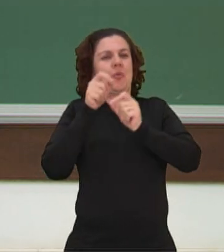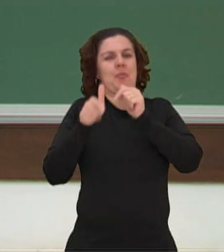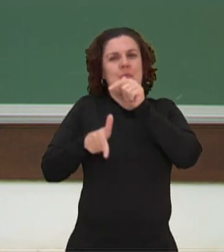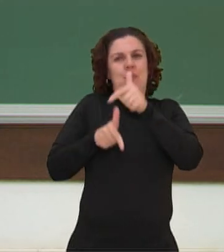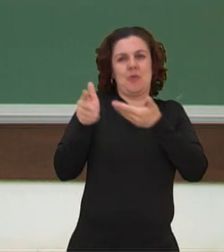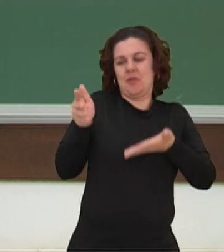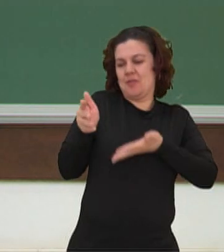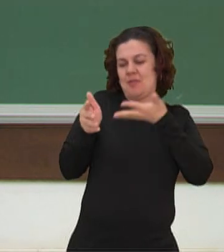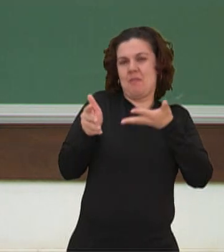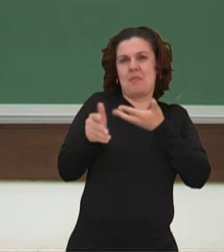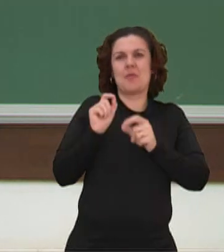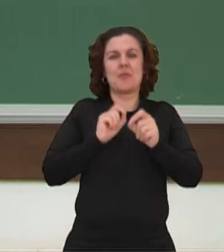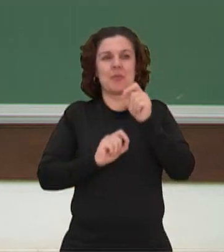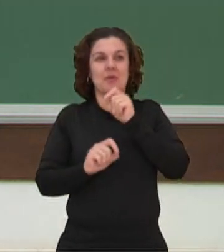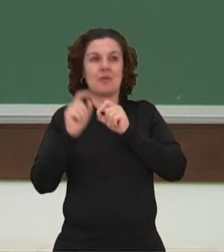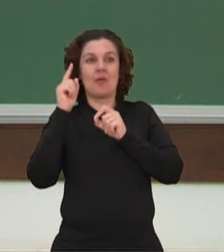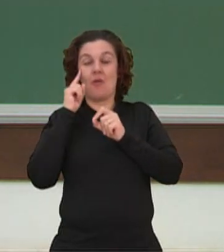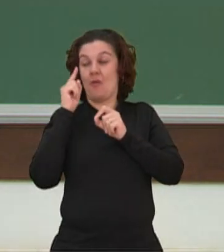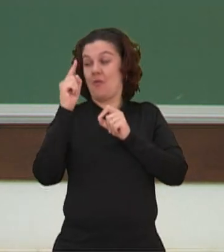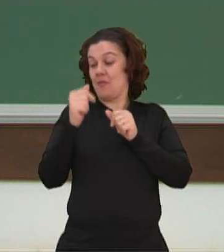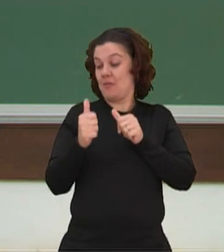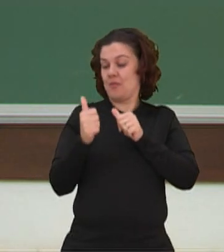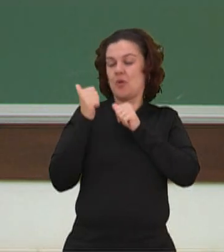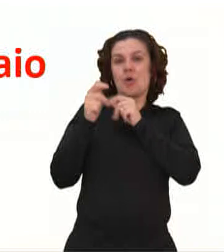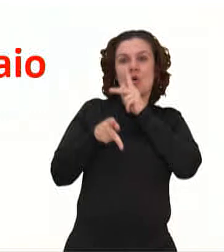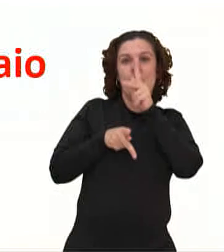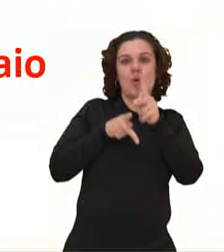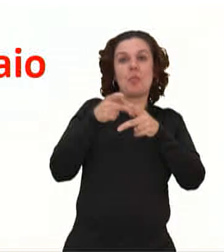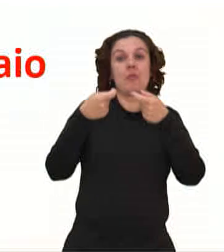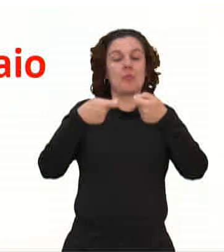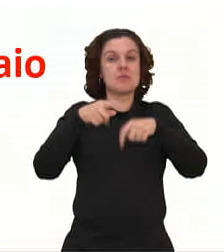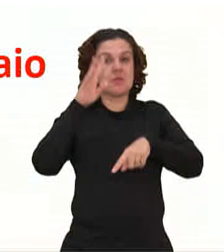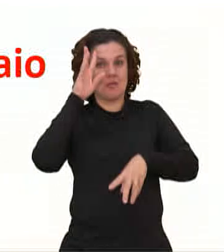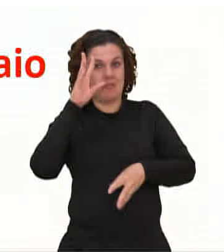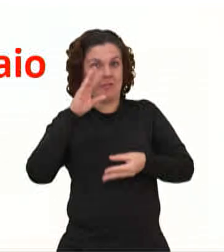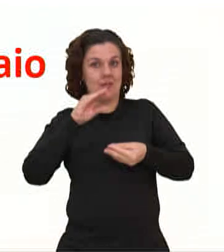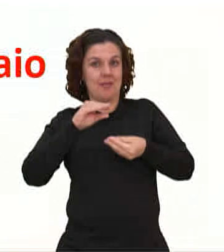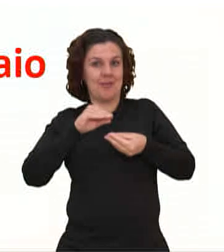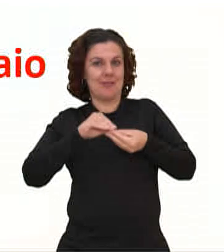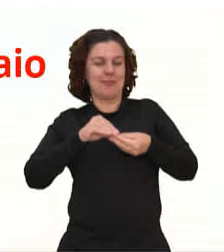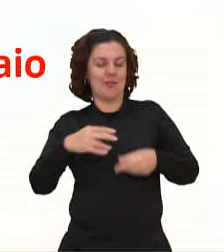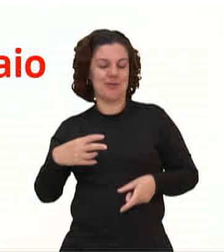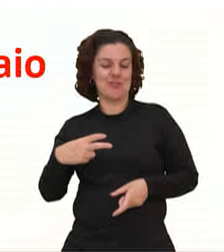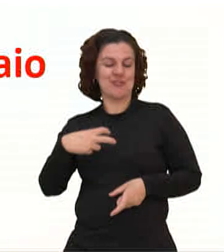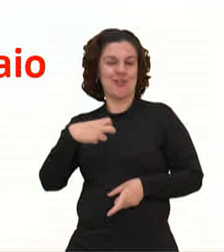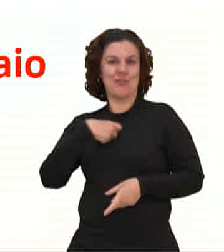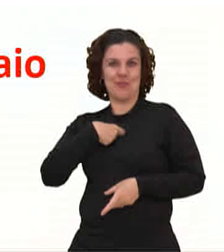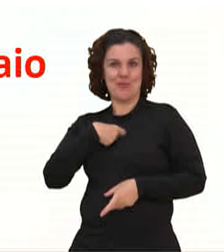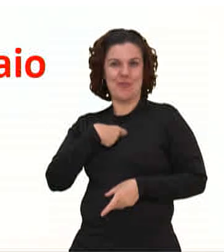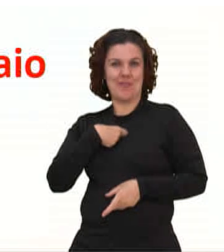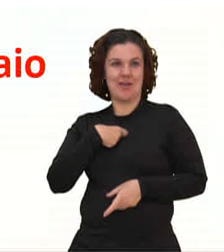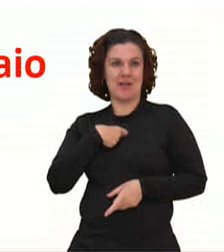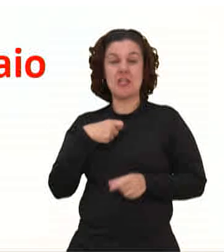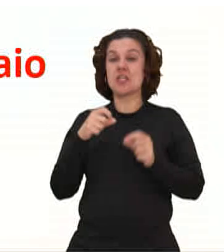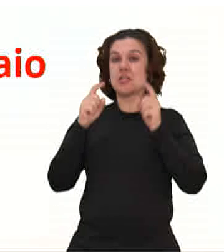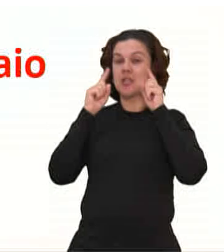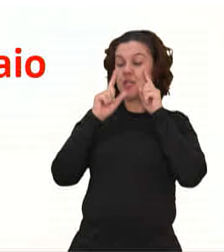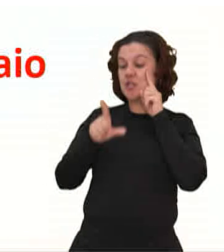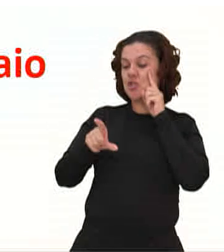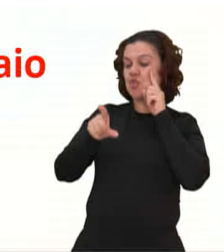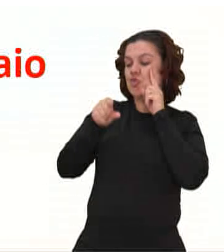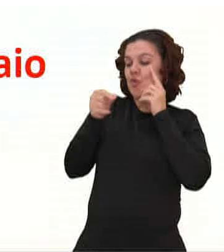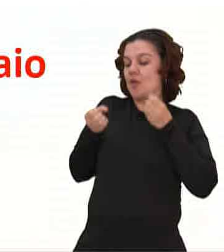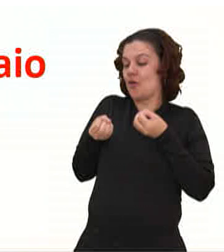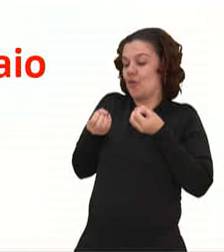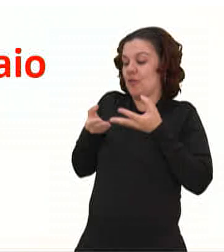do Getúlio Vargas? Tá lembrado? O povo deveria entender que foi Getúlio Vargas quem decidiu